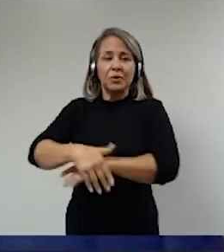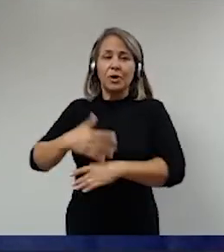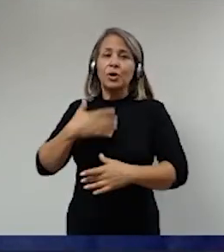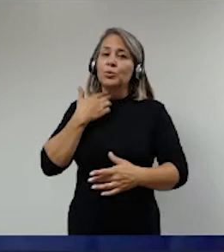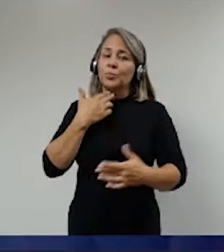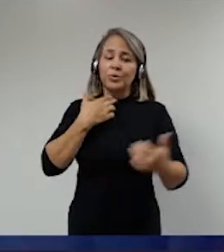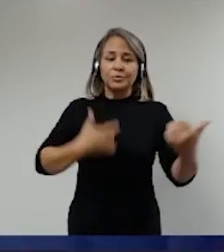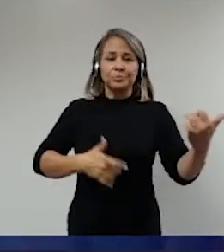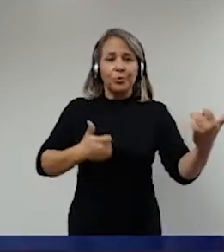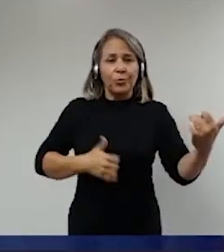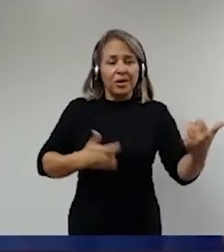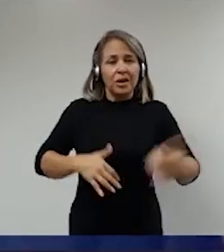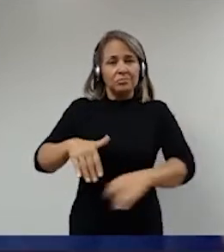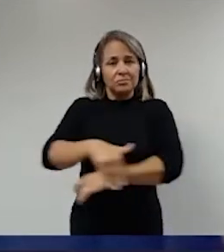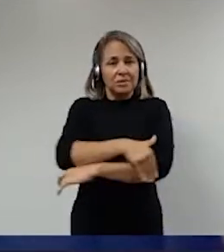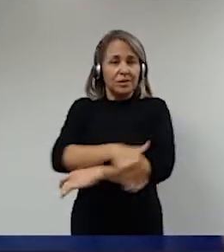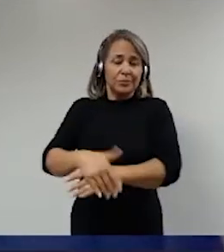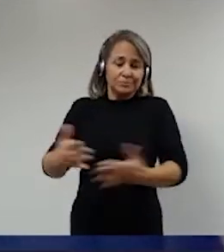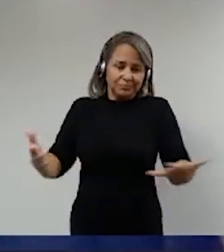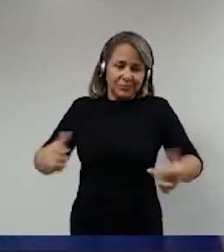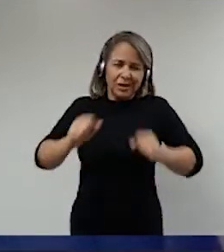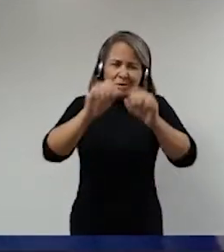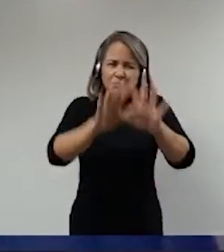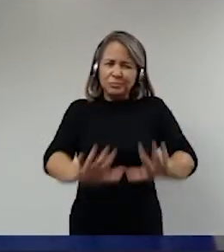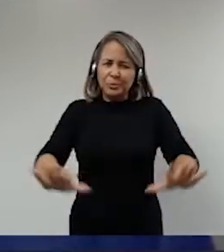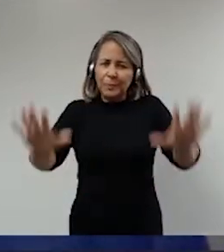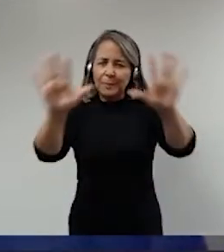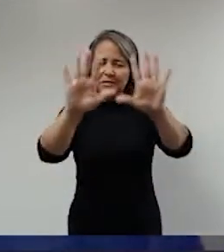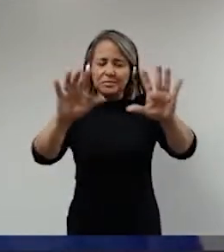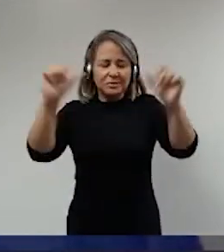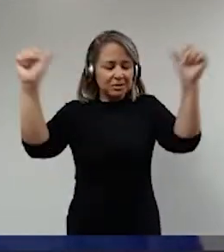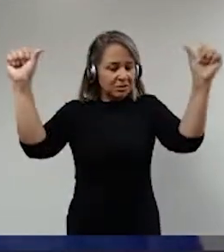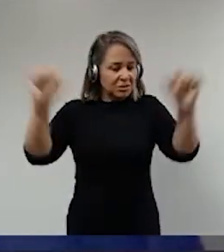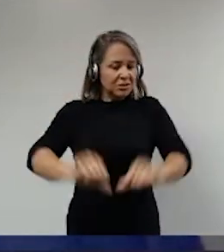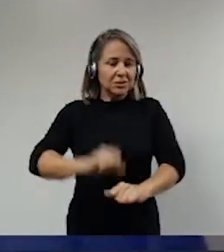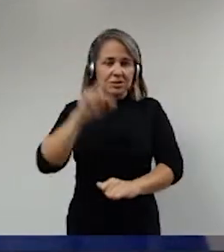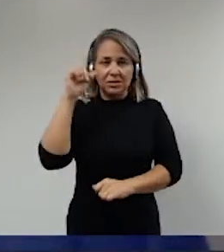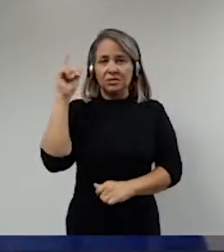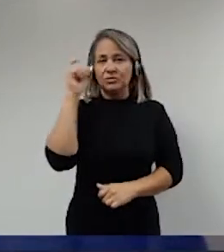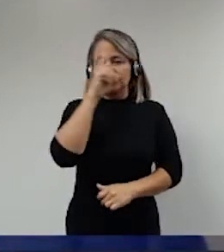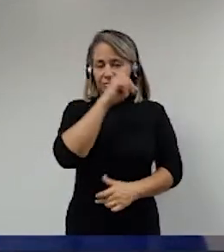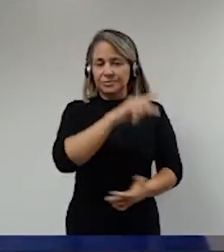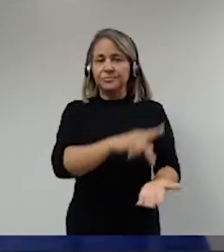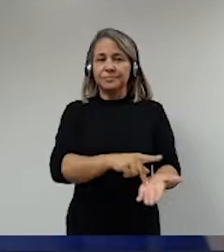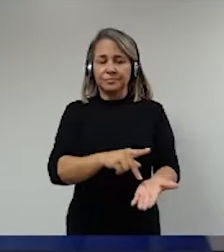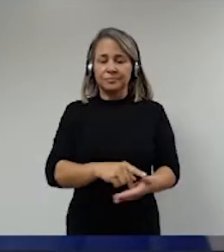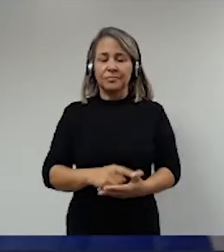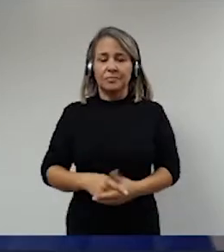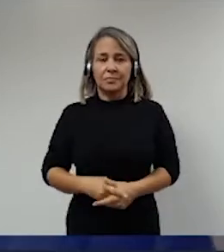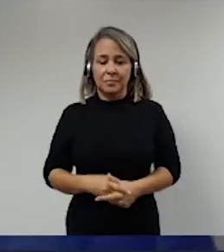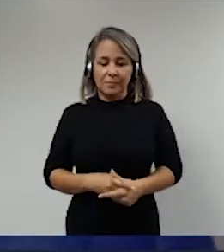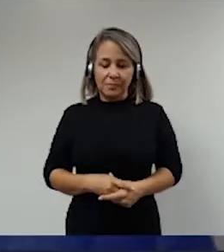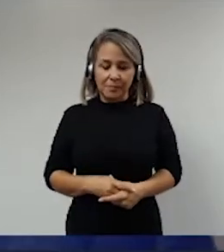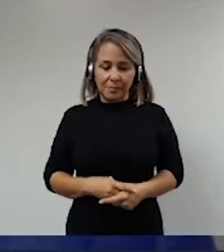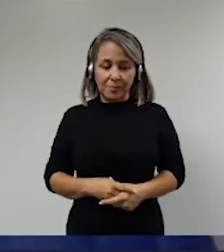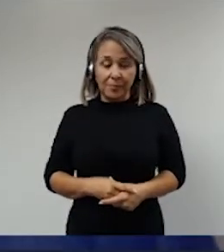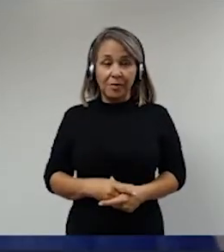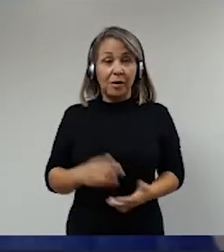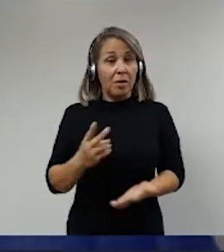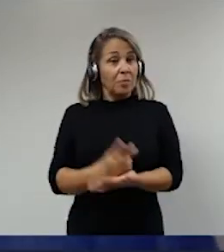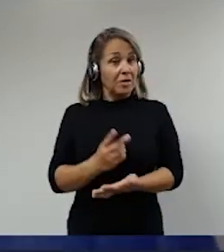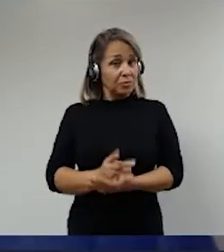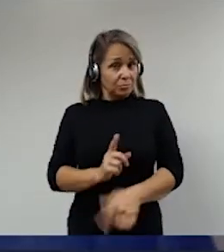Então, é um panorama muito grave, muito difícil, né? Nós passamos. E, ao mesmo